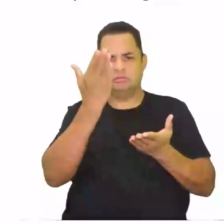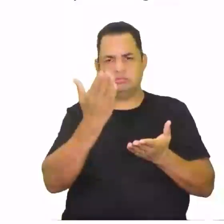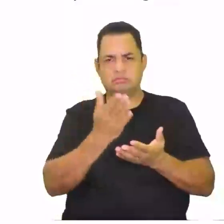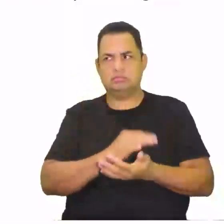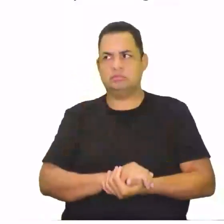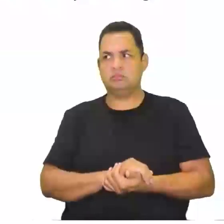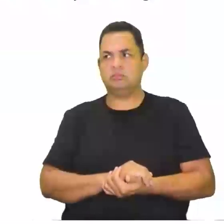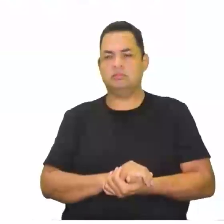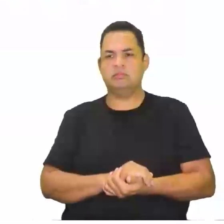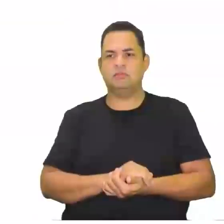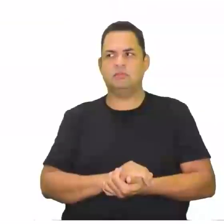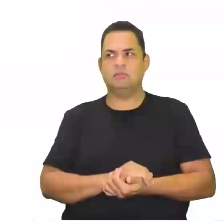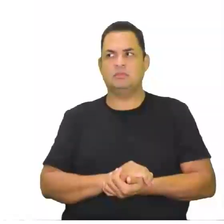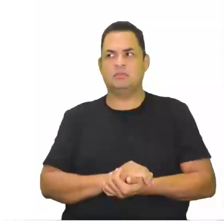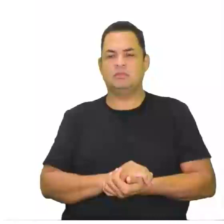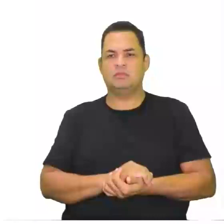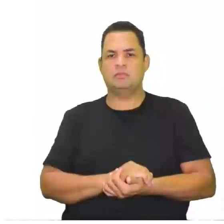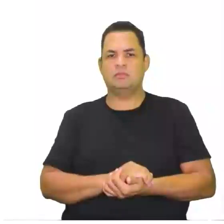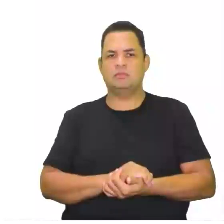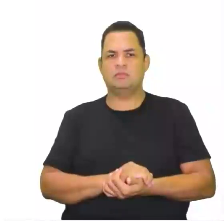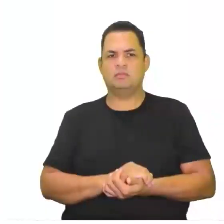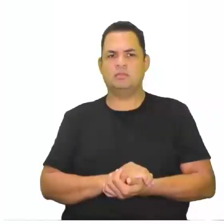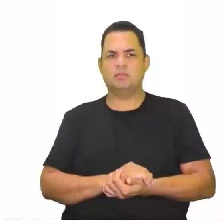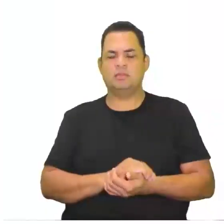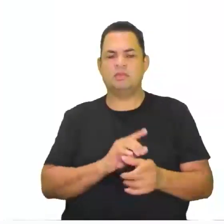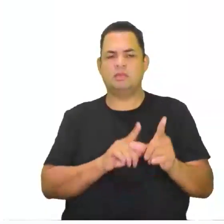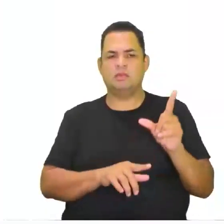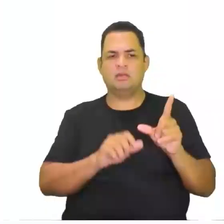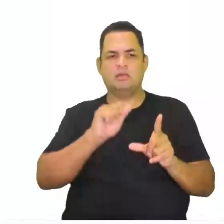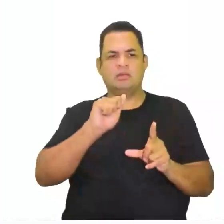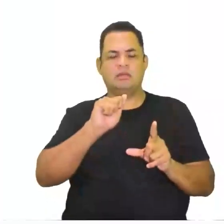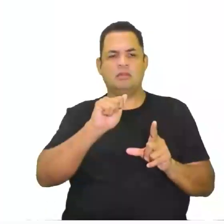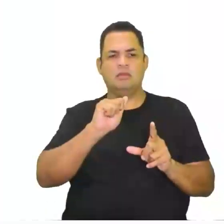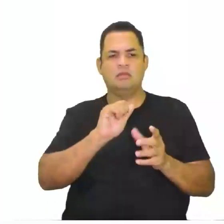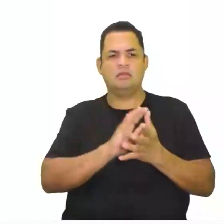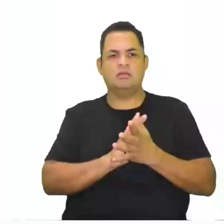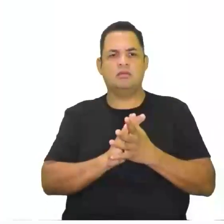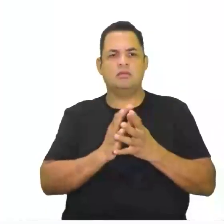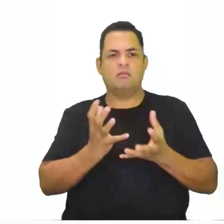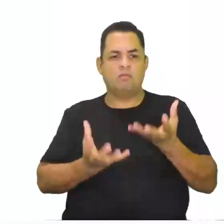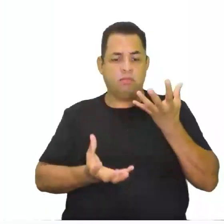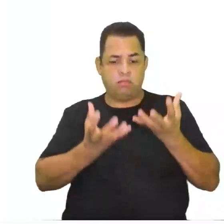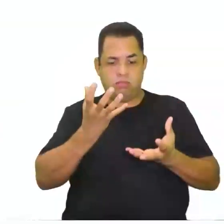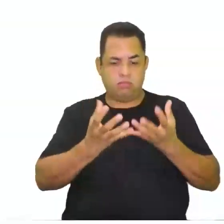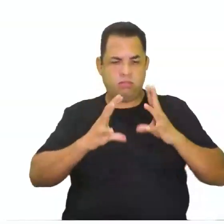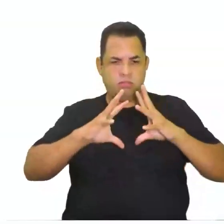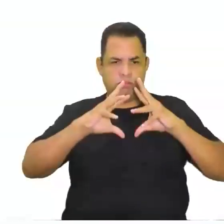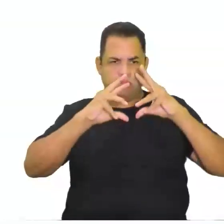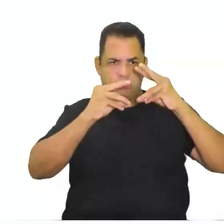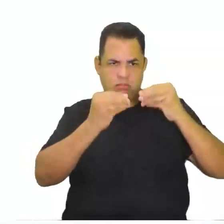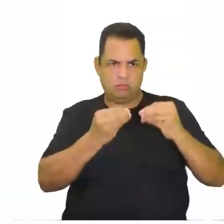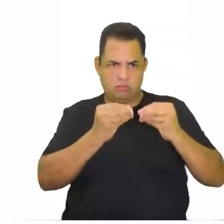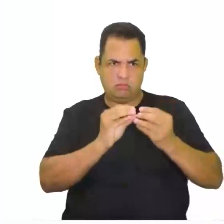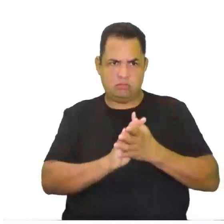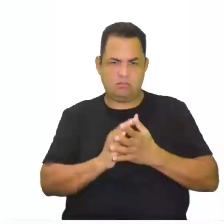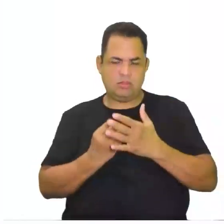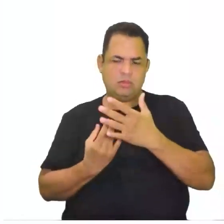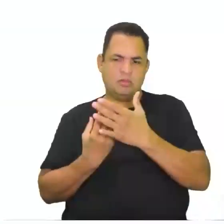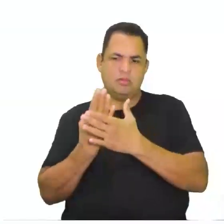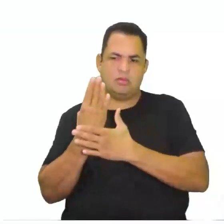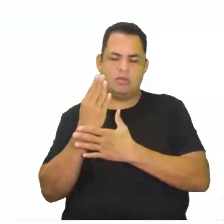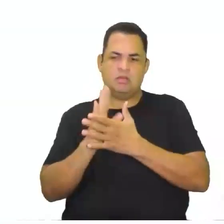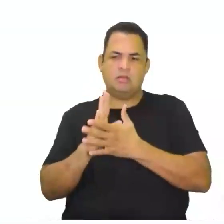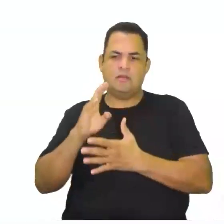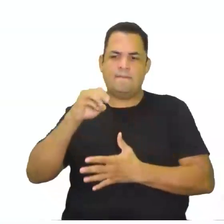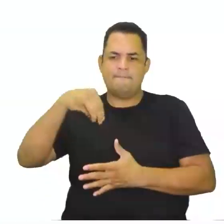dessa? Então, vamos aqui, ó. Na letra A, a combustão total do nosso gás